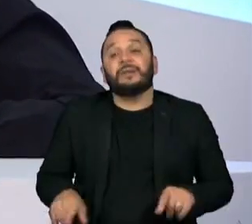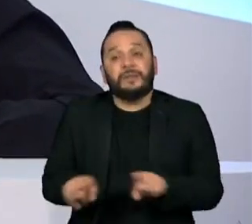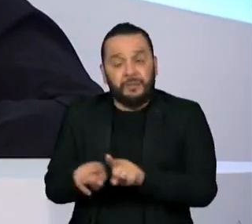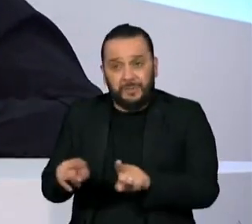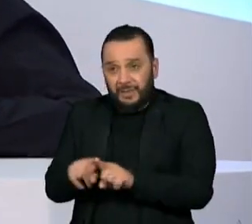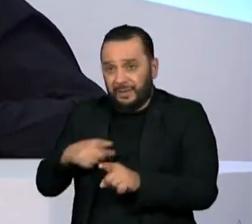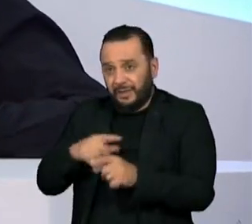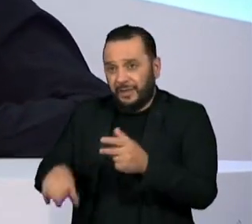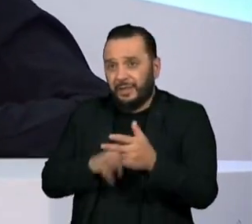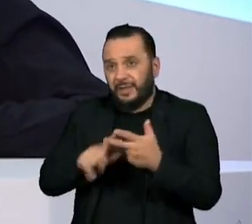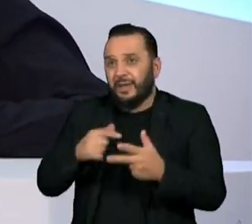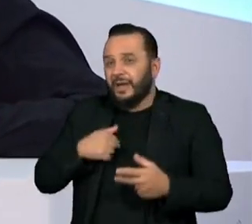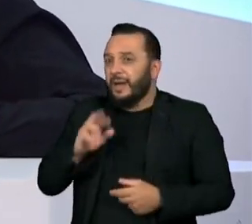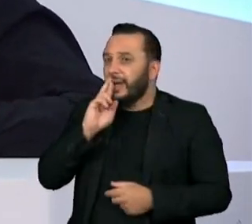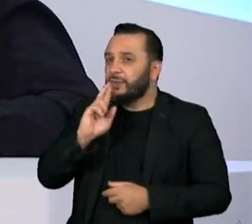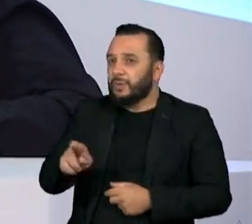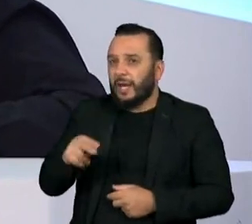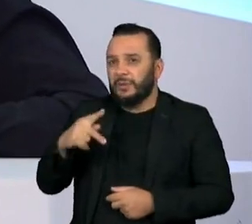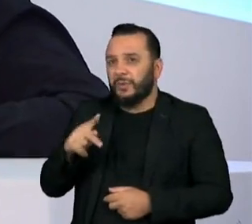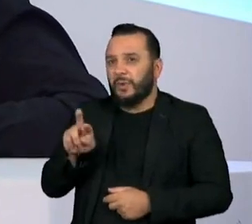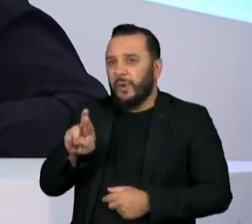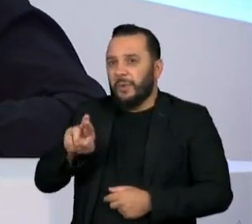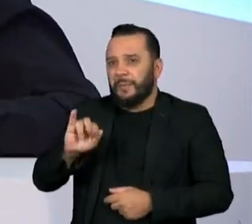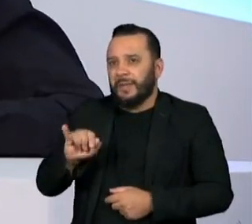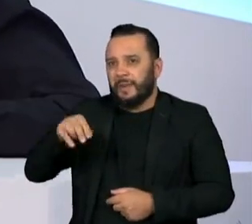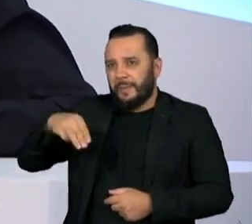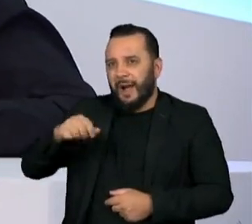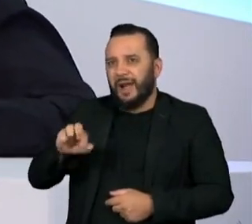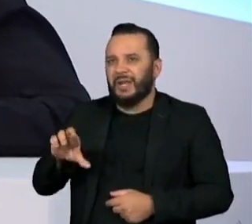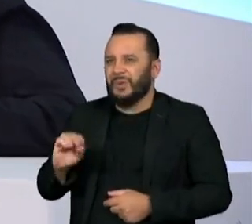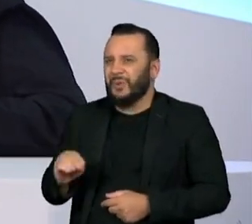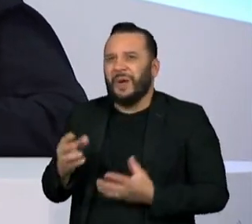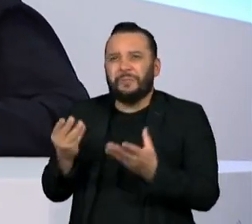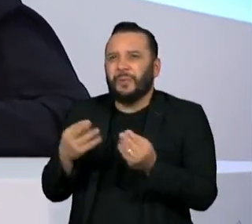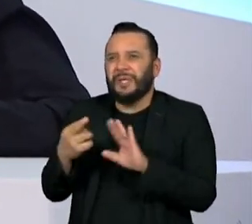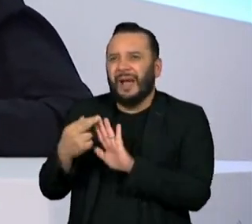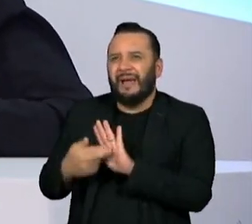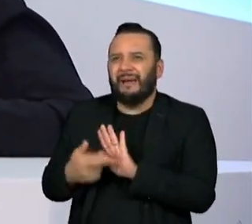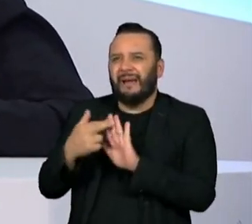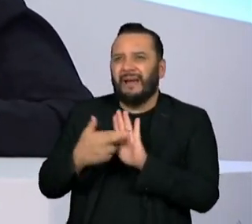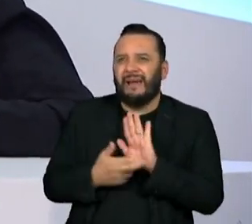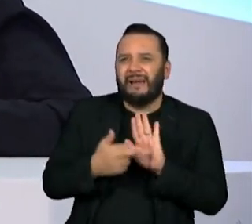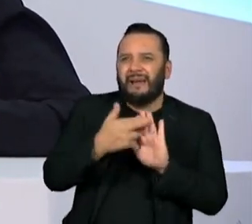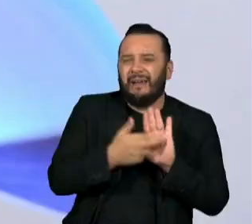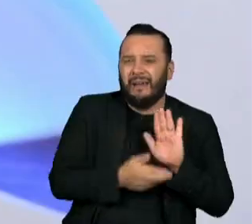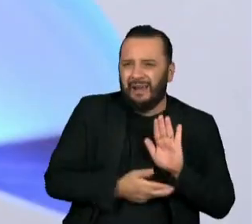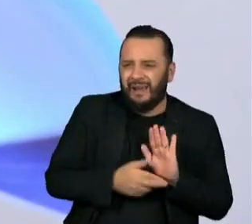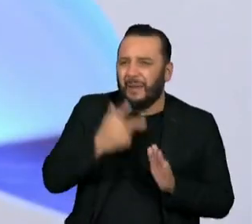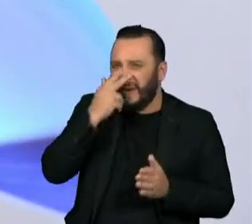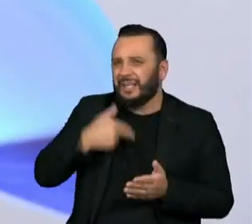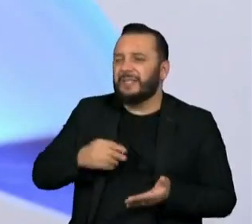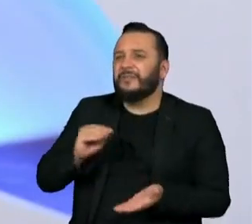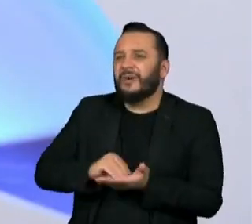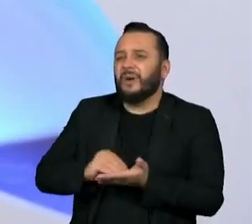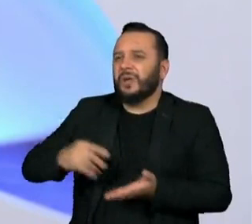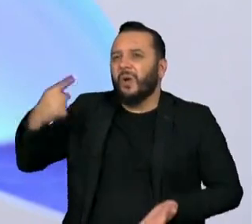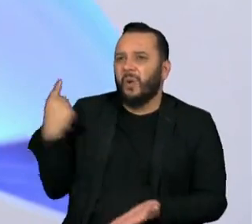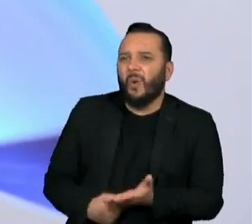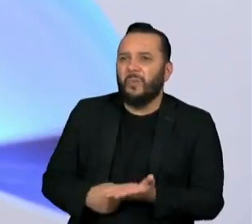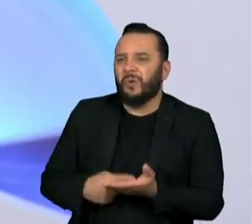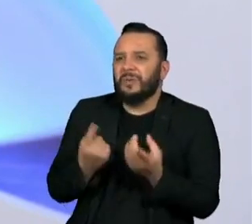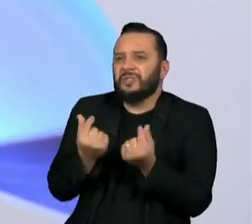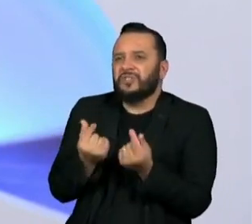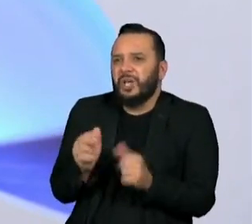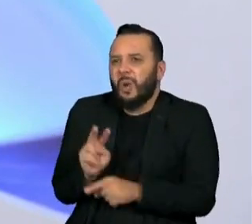fiscal é não é regra demais e compromisso de menos com fiscal muito boa pergunta Juliana